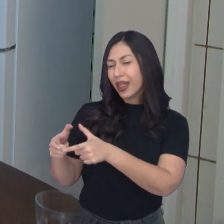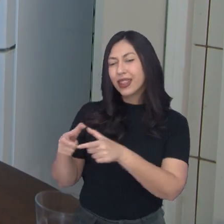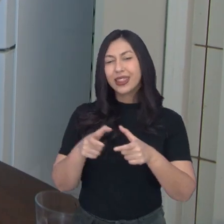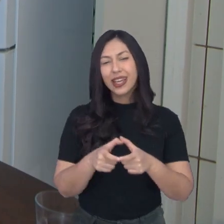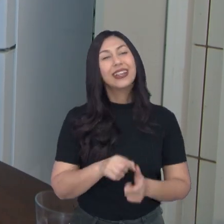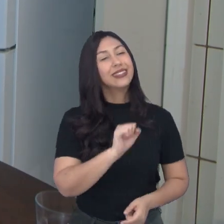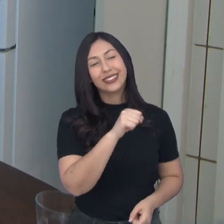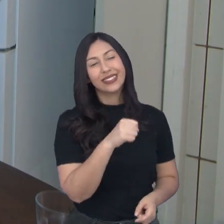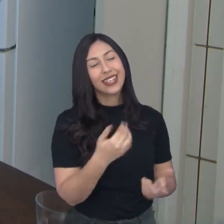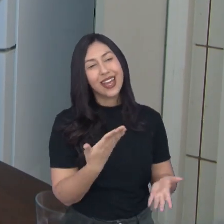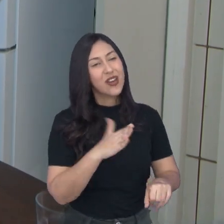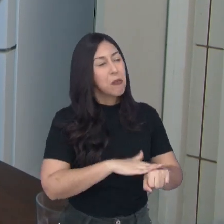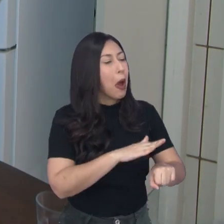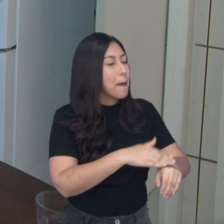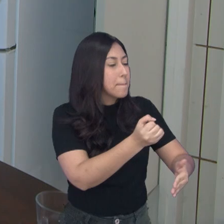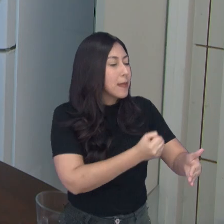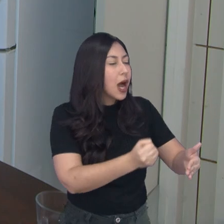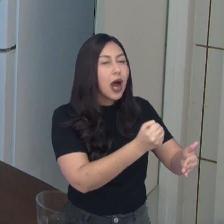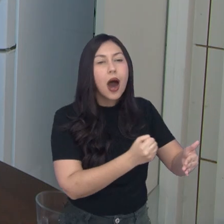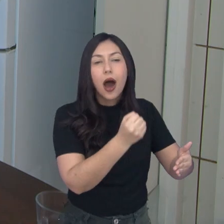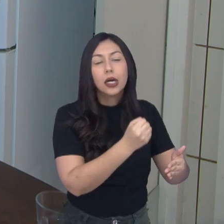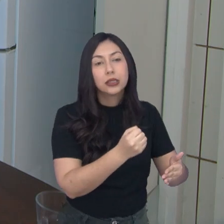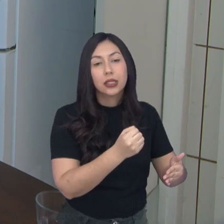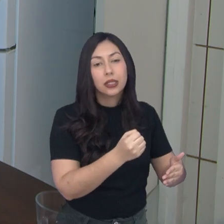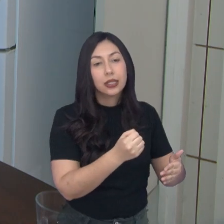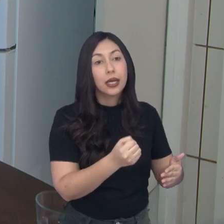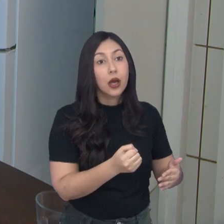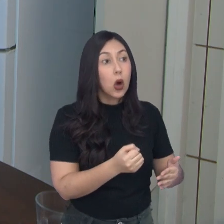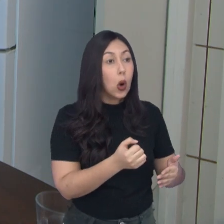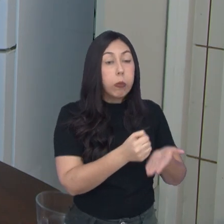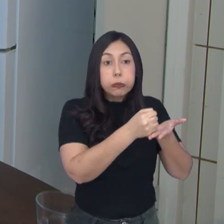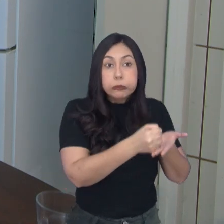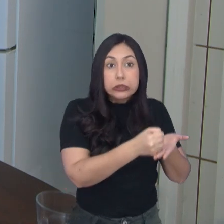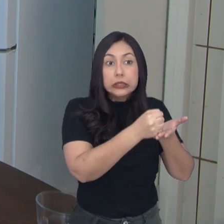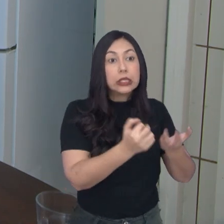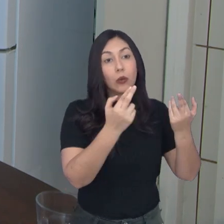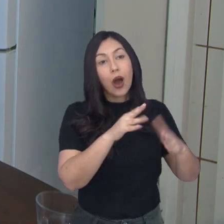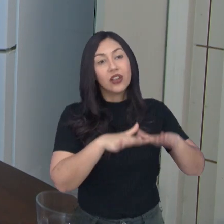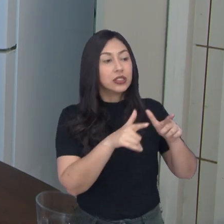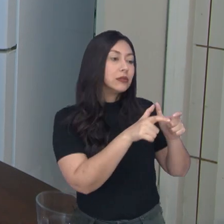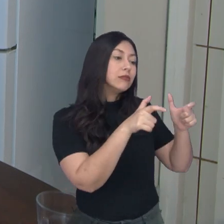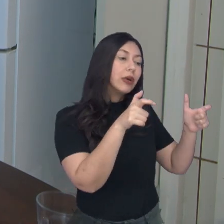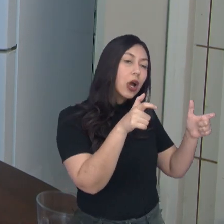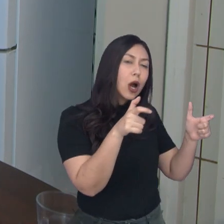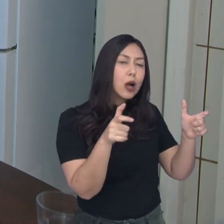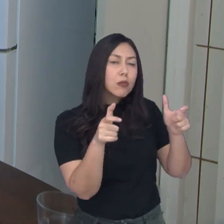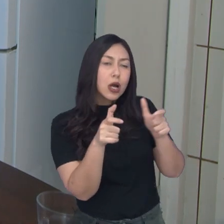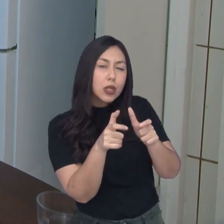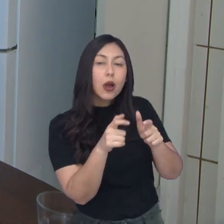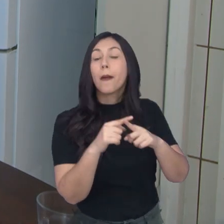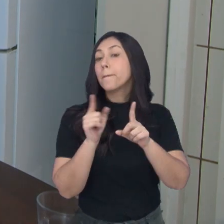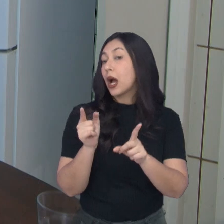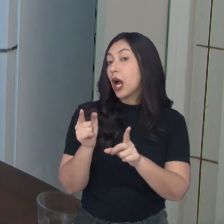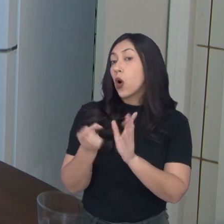produto artesanal, né? Eu faço, é tudo mesmo pesado, aí um fica maior, um fica mais chutadinho. Mas... O peso é